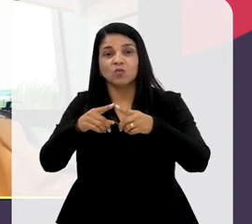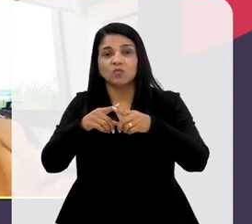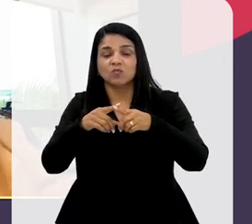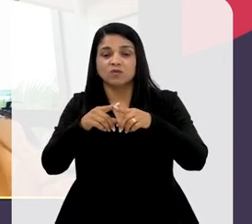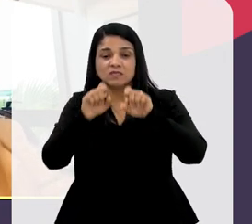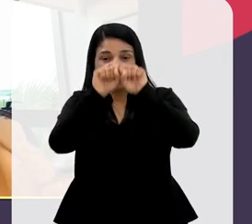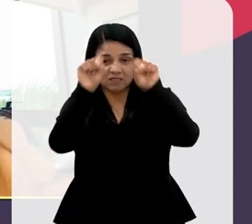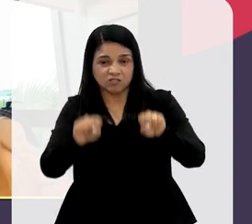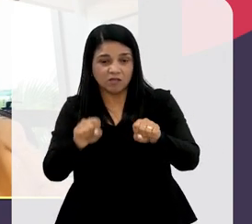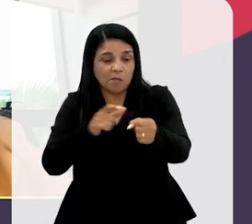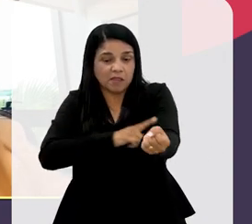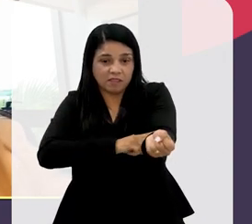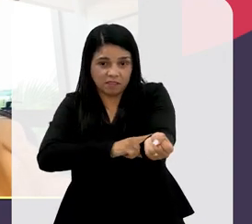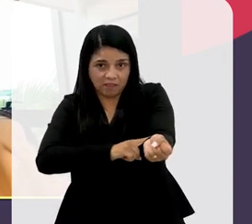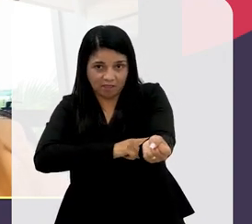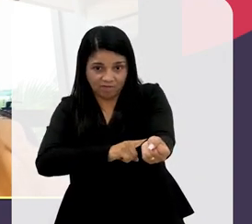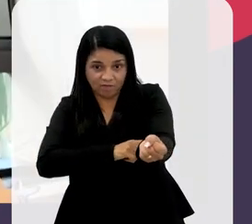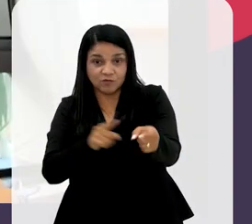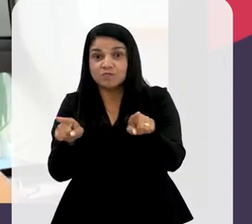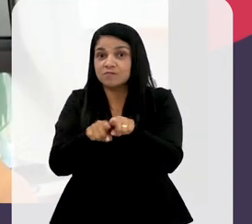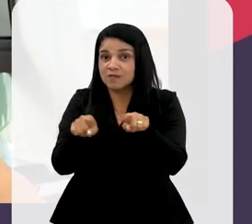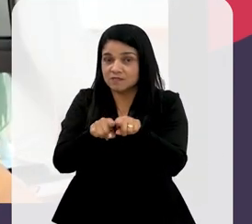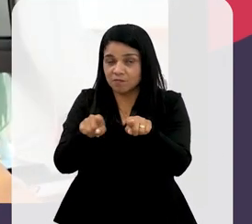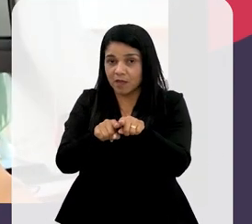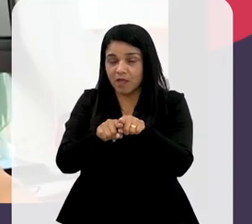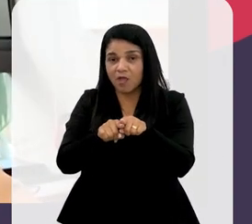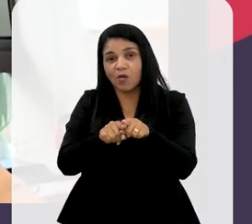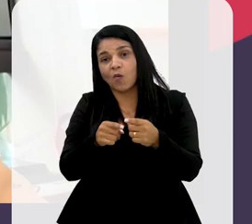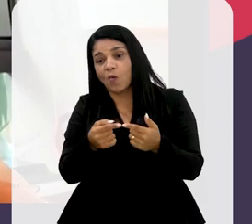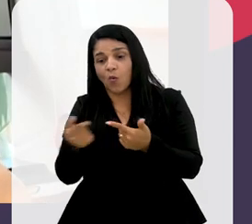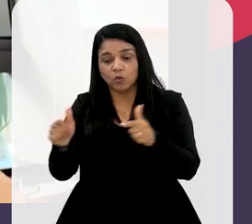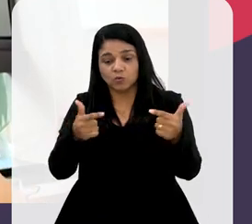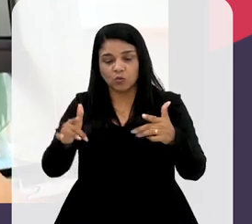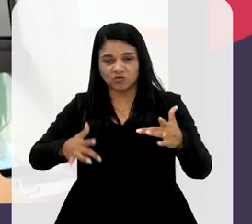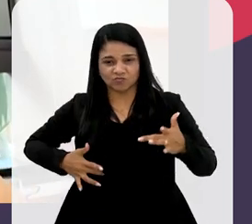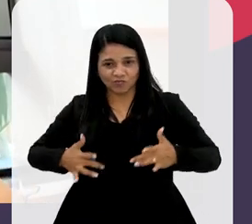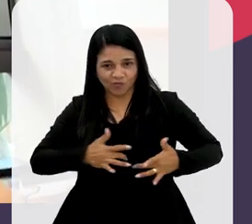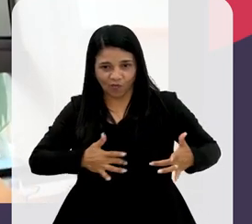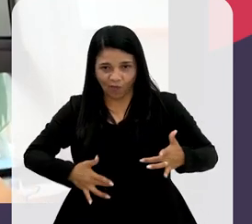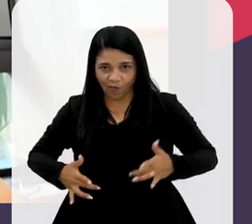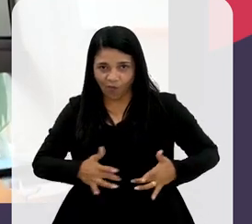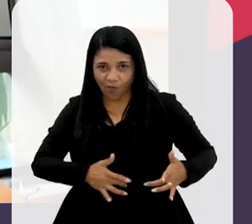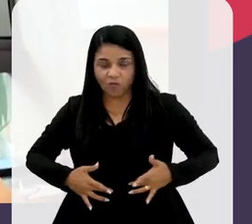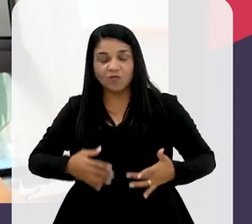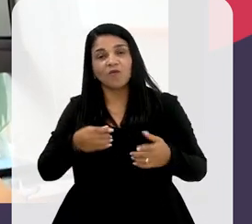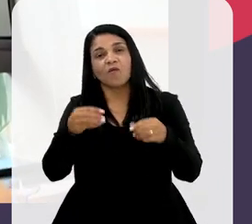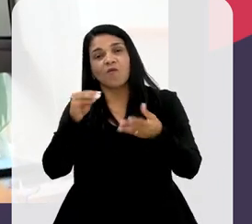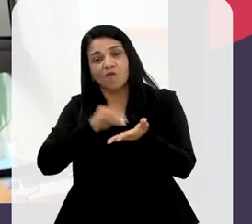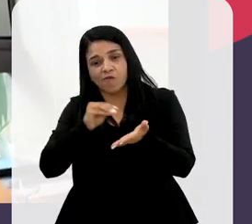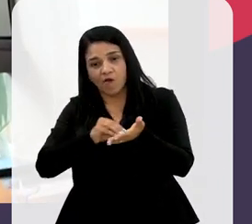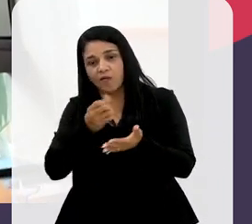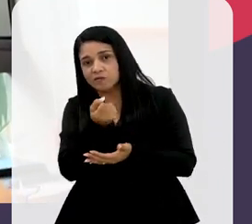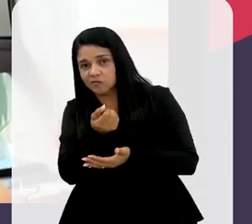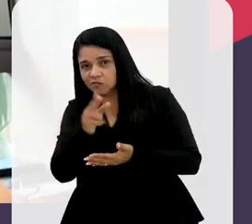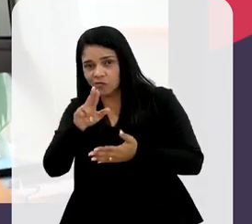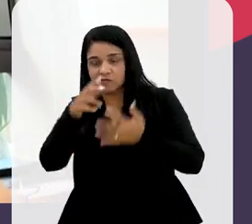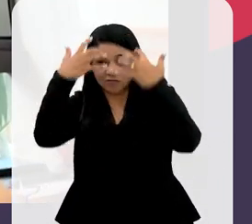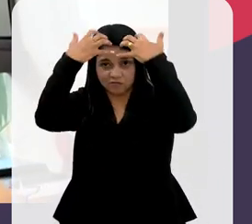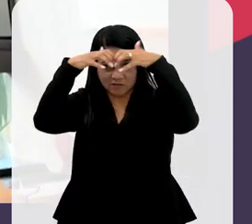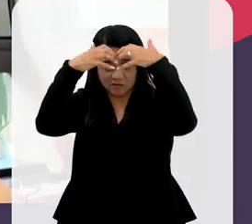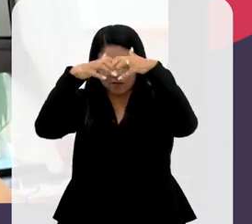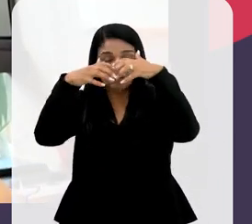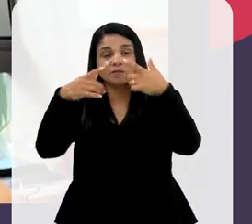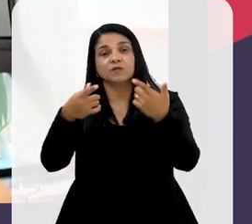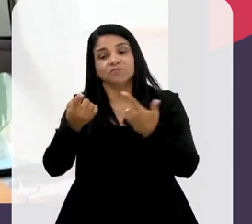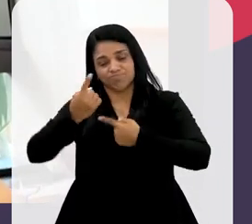sistema nervoso nele, provavelmente, mas também secundariamente em função de sofrimento de